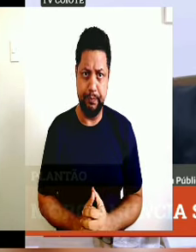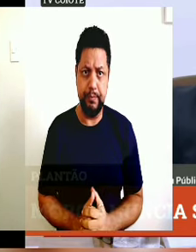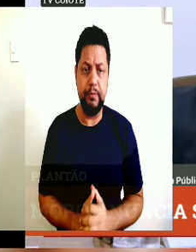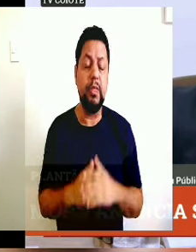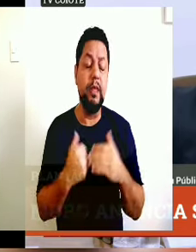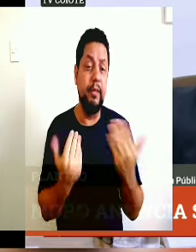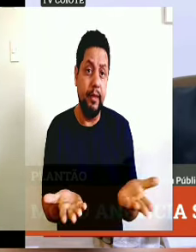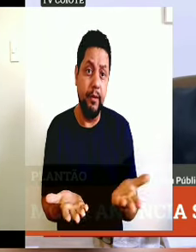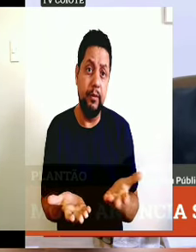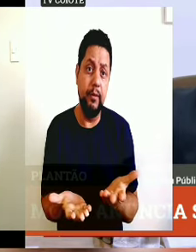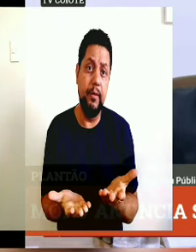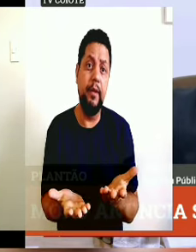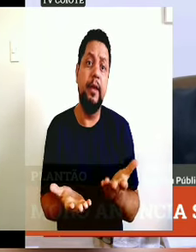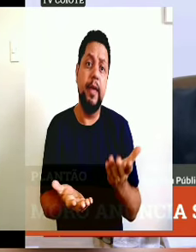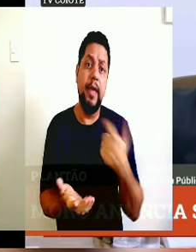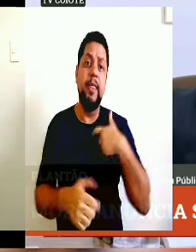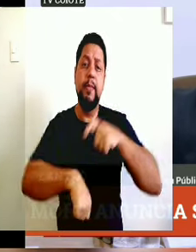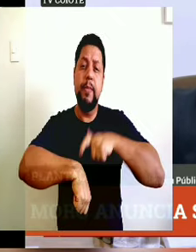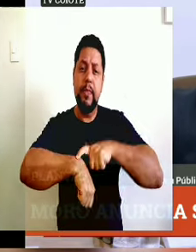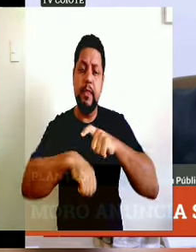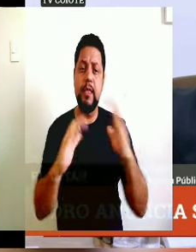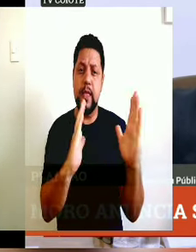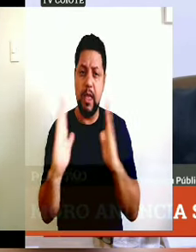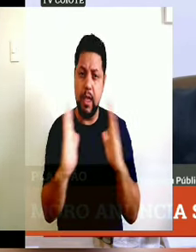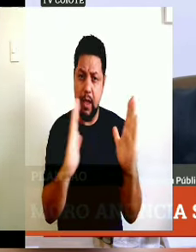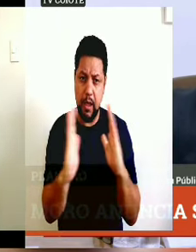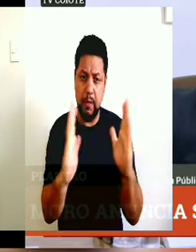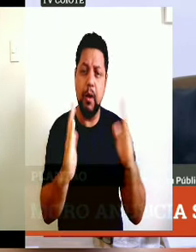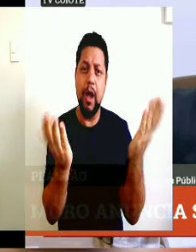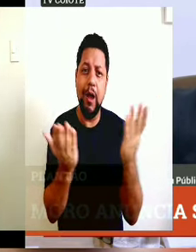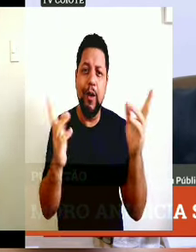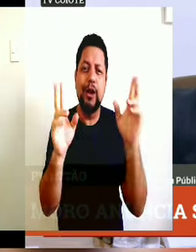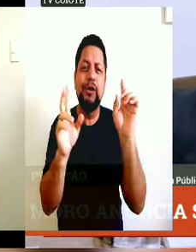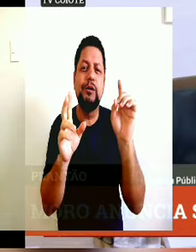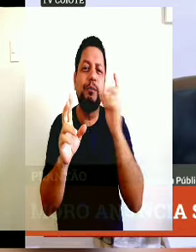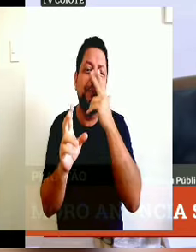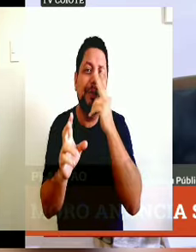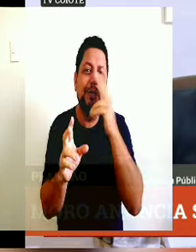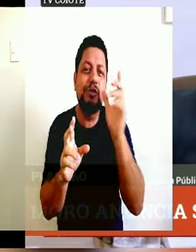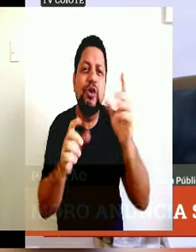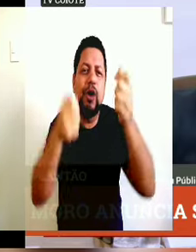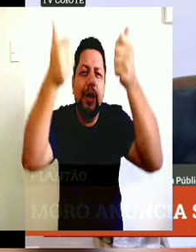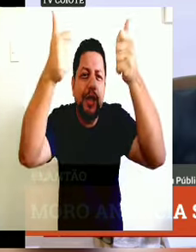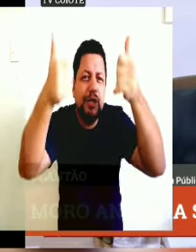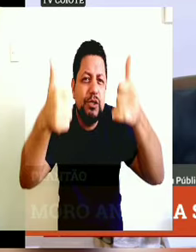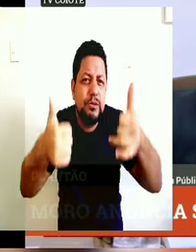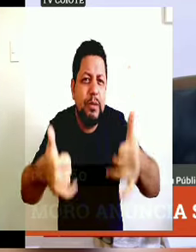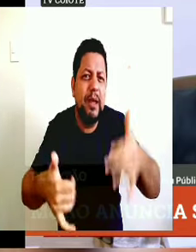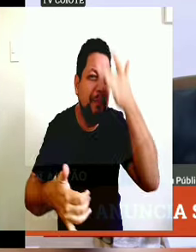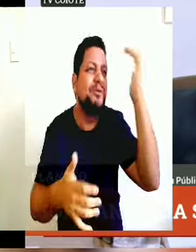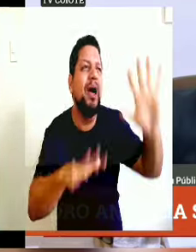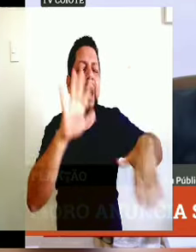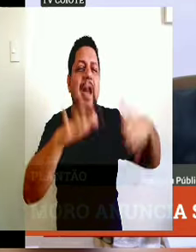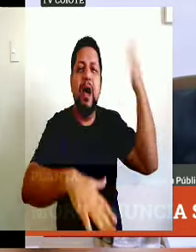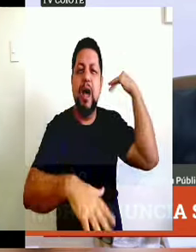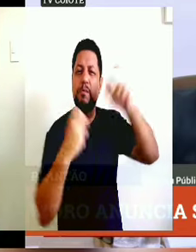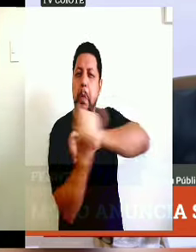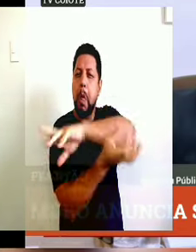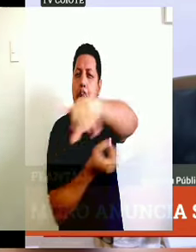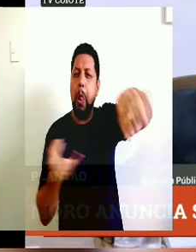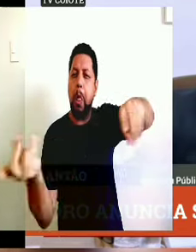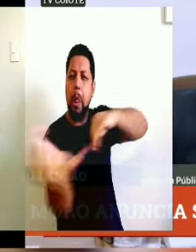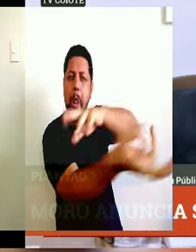Na ocasião, né, aproveitando aqui um breve parênteses para desmistificar um dado, foi